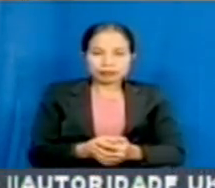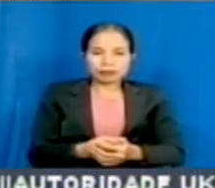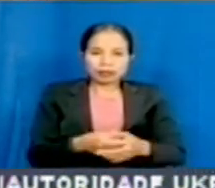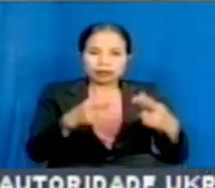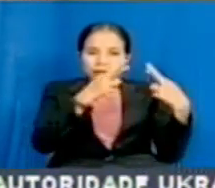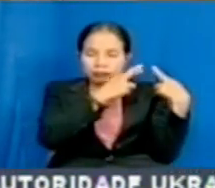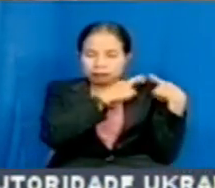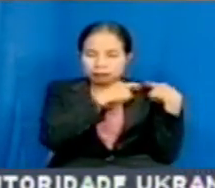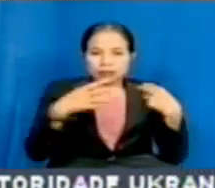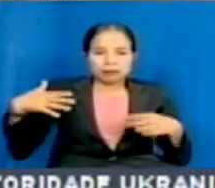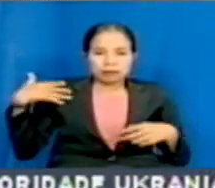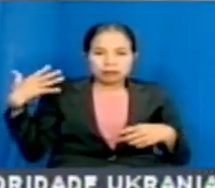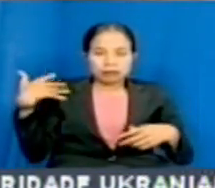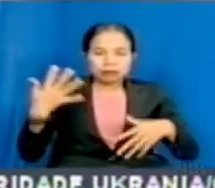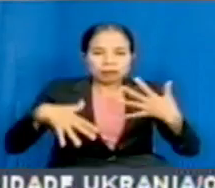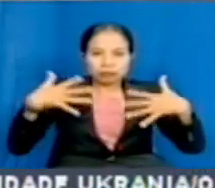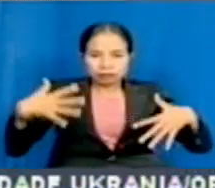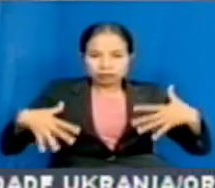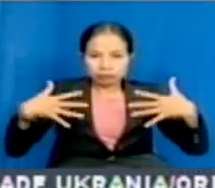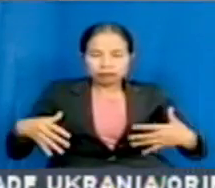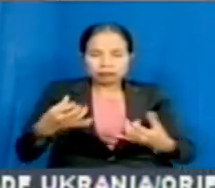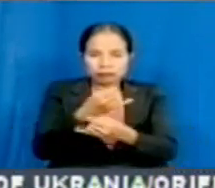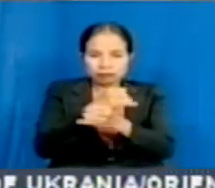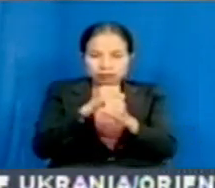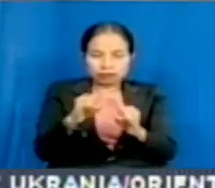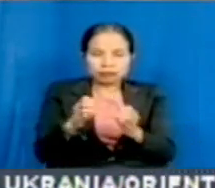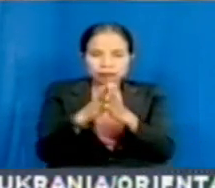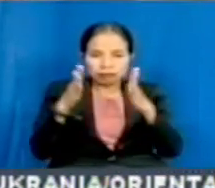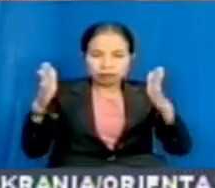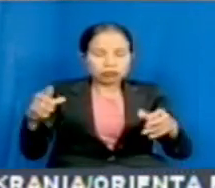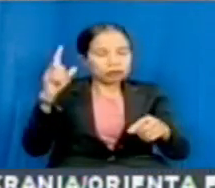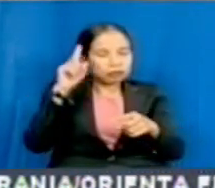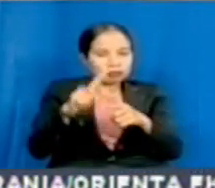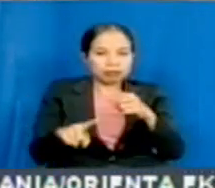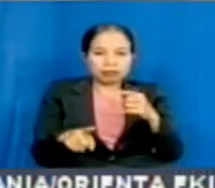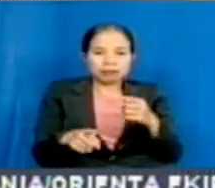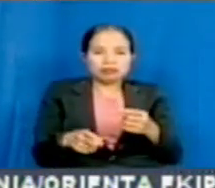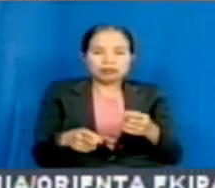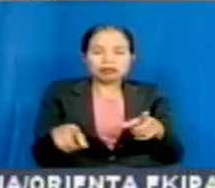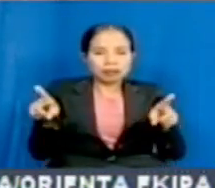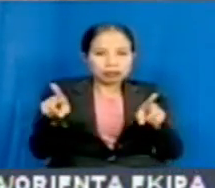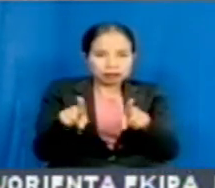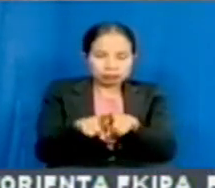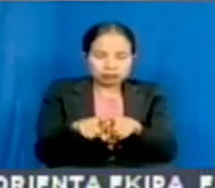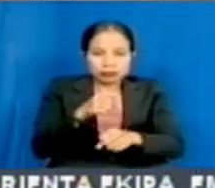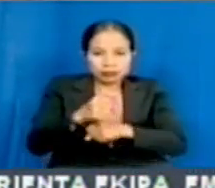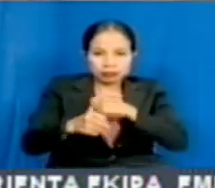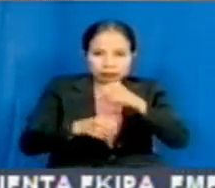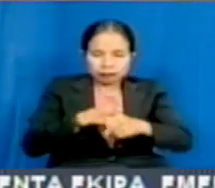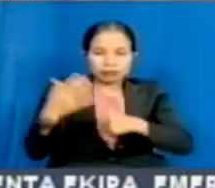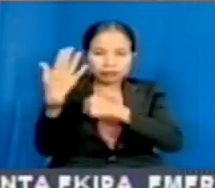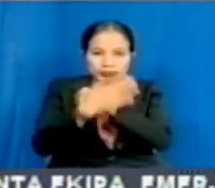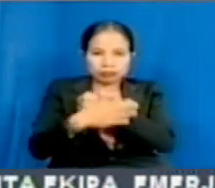Papel juventude baluta o kundrasikan. Botebes no labele compara. Sira sacrifican o